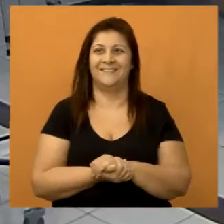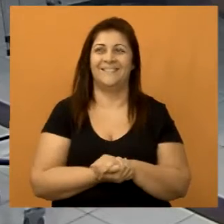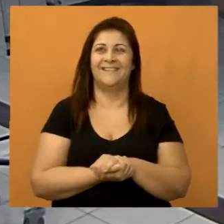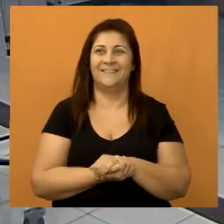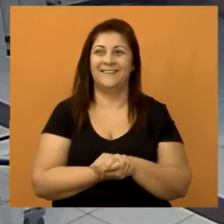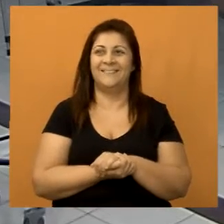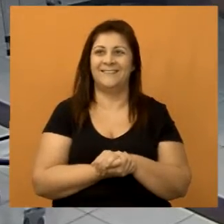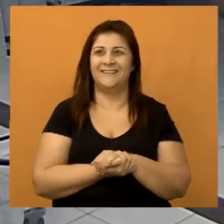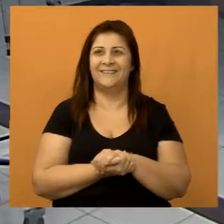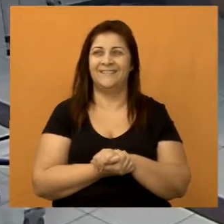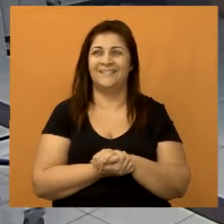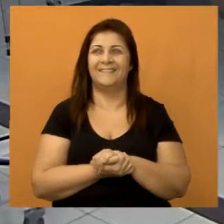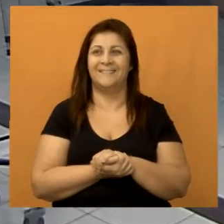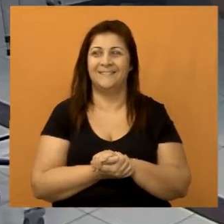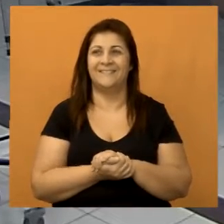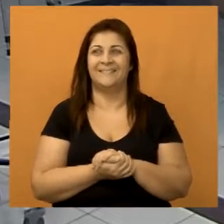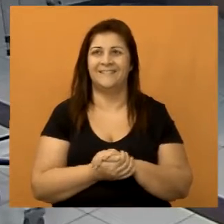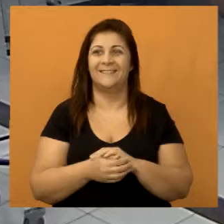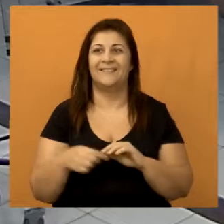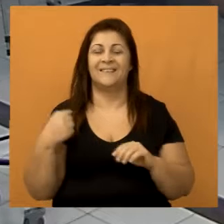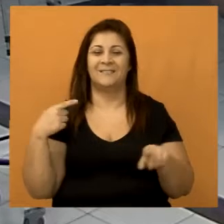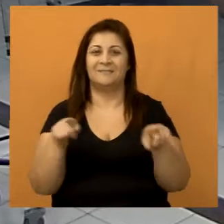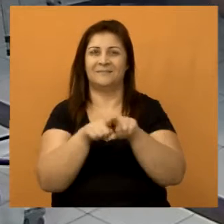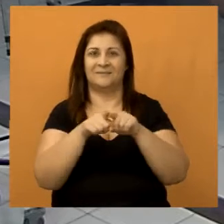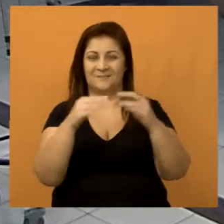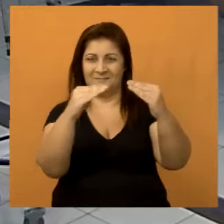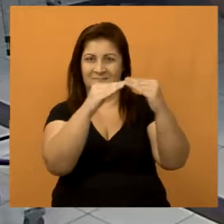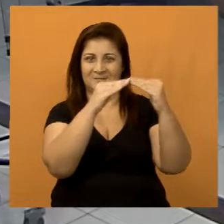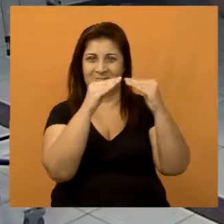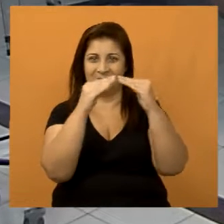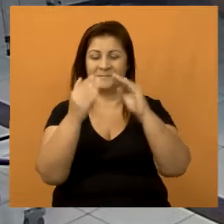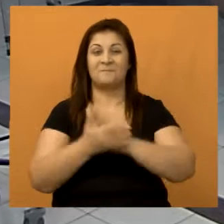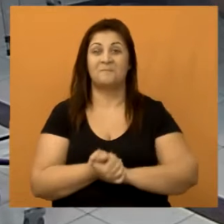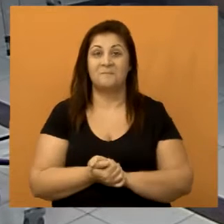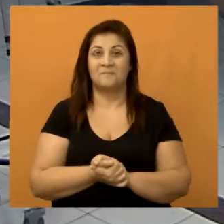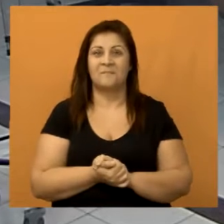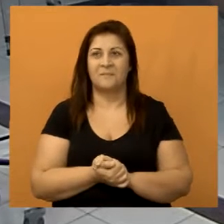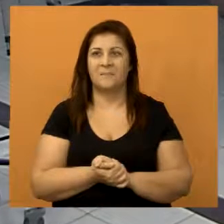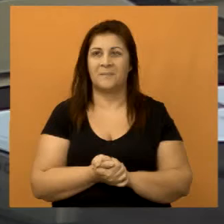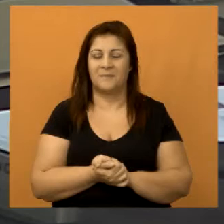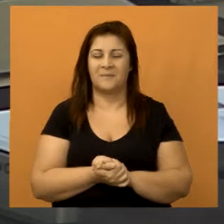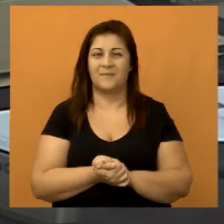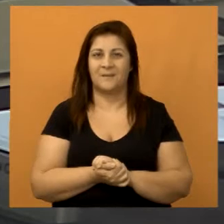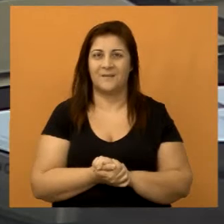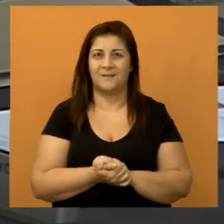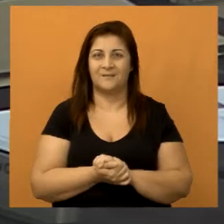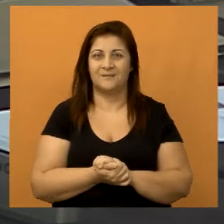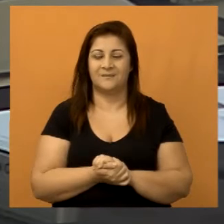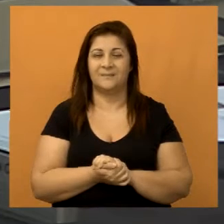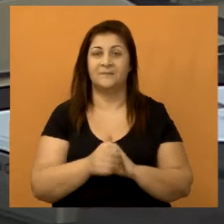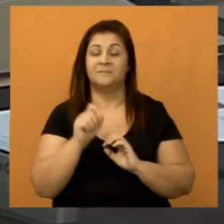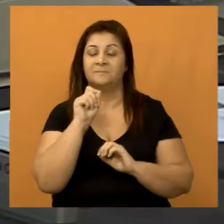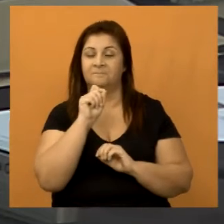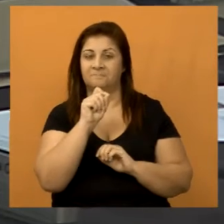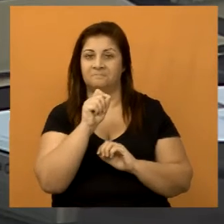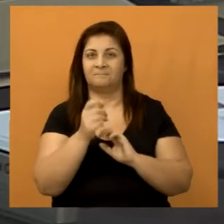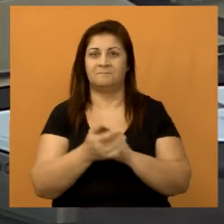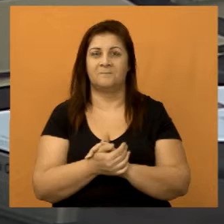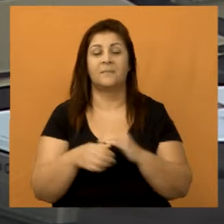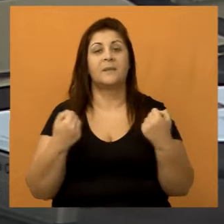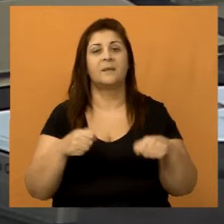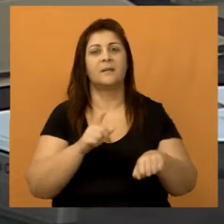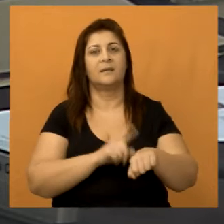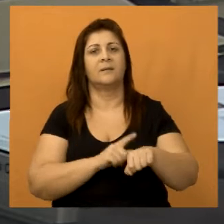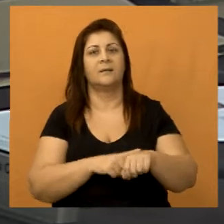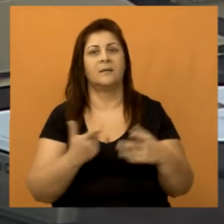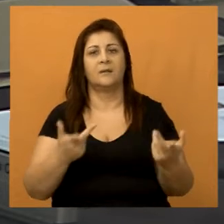Senhora presidente, eu também faço coro aí com a fala dos nobres vereadores e vereadora a respeito do quê? Tem que dar tempo.